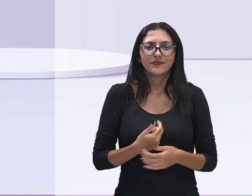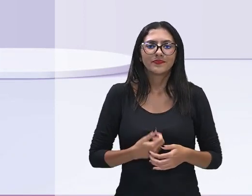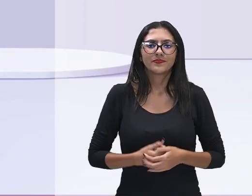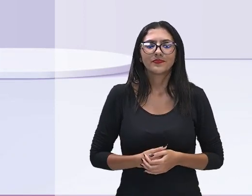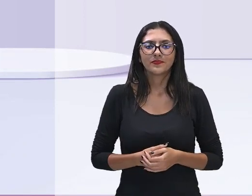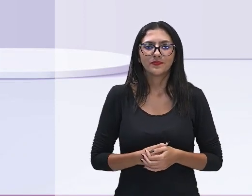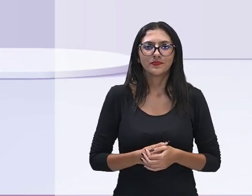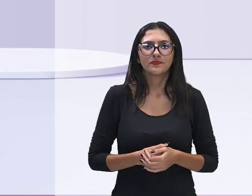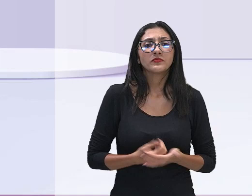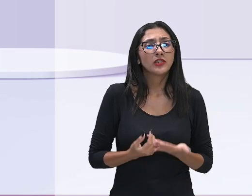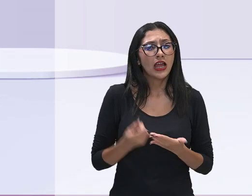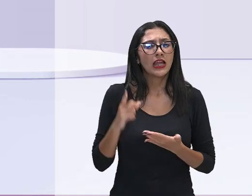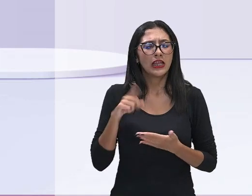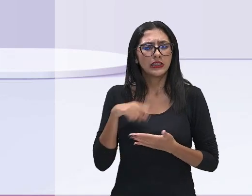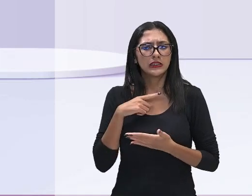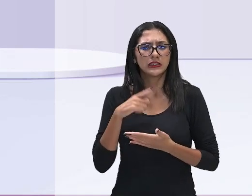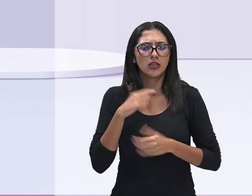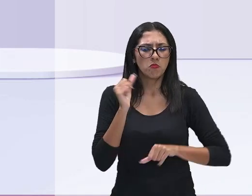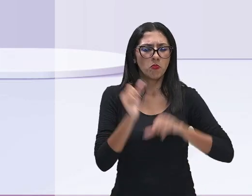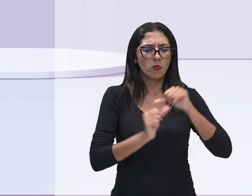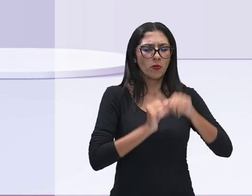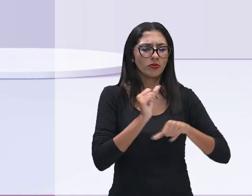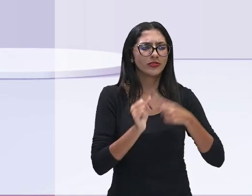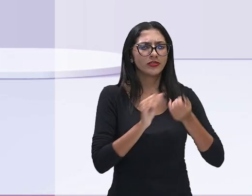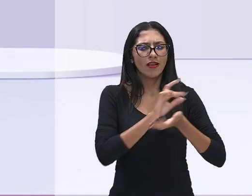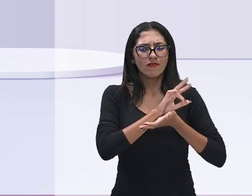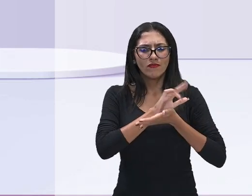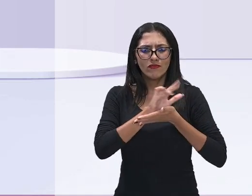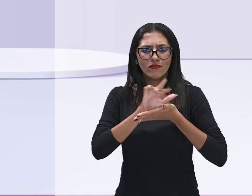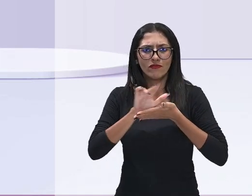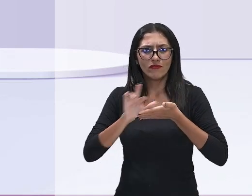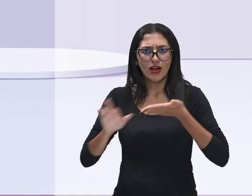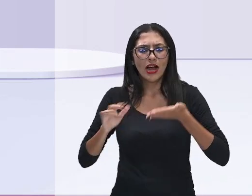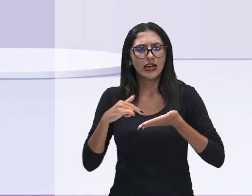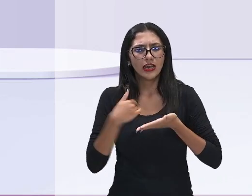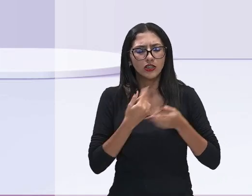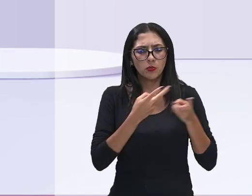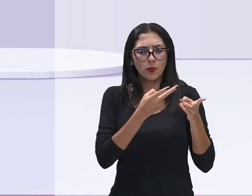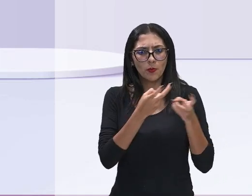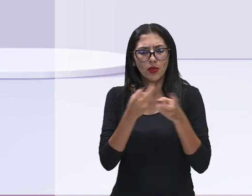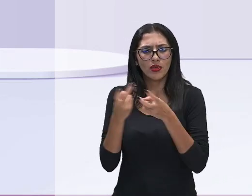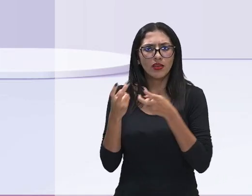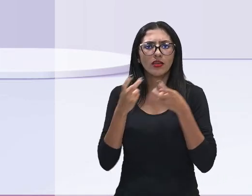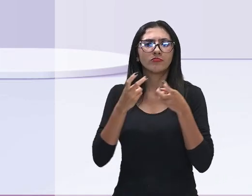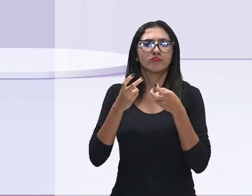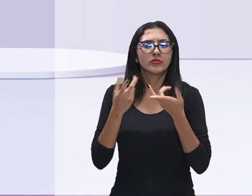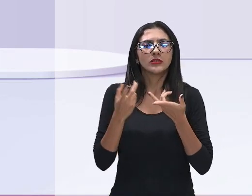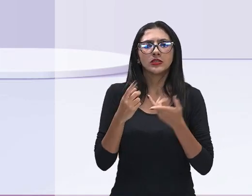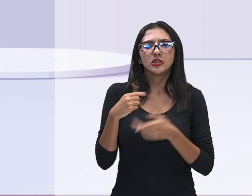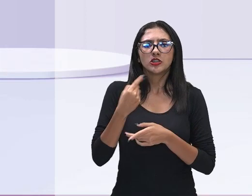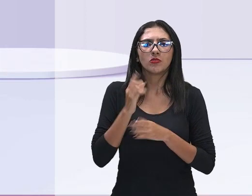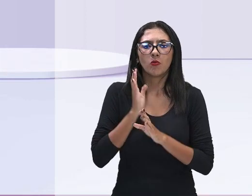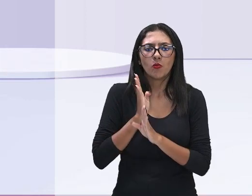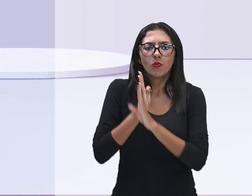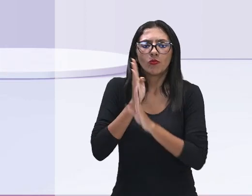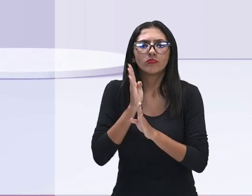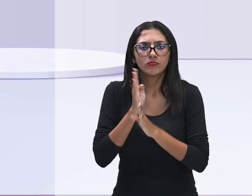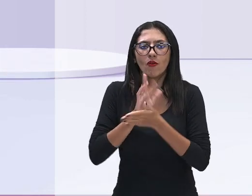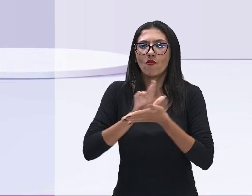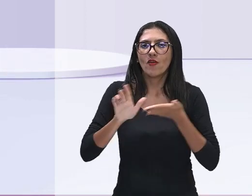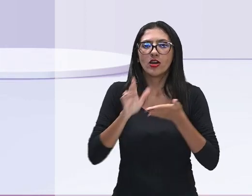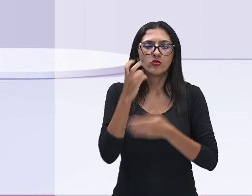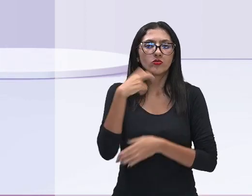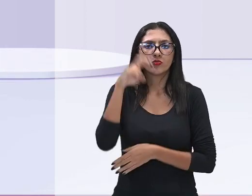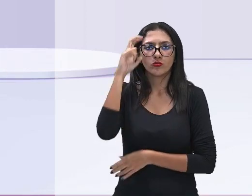nessas mudanças que a vida vai promovendo e a gente vai se deparando, a gente vai encontrar Diferentes